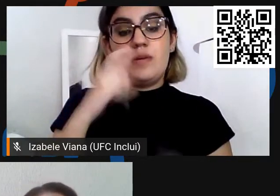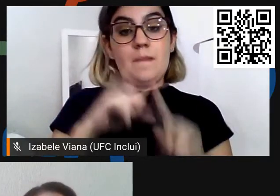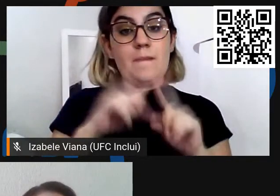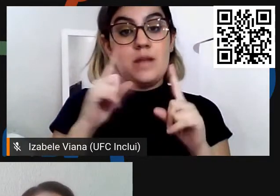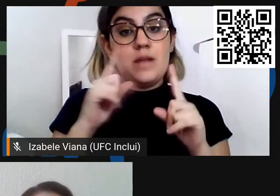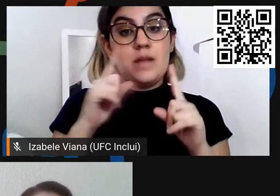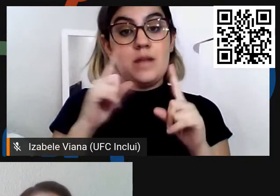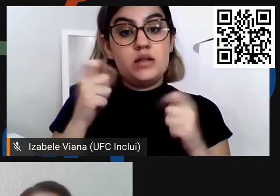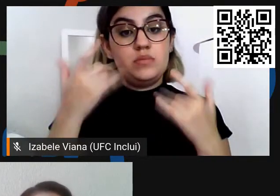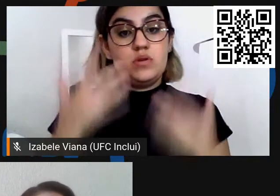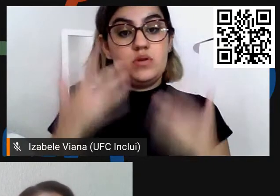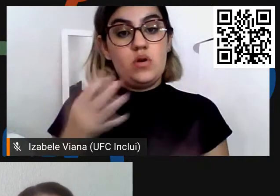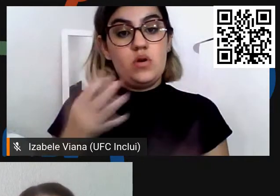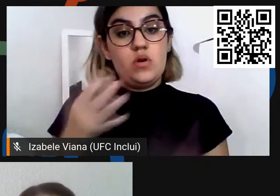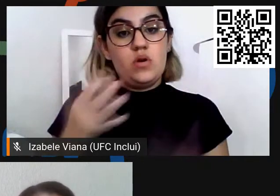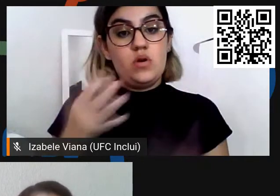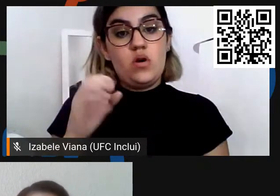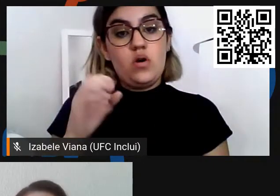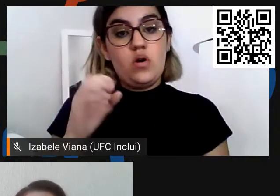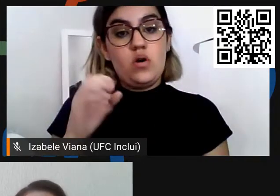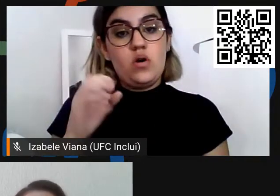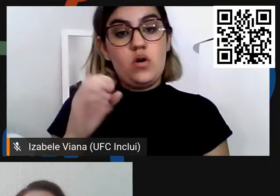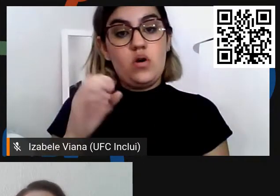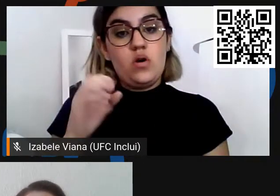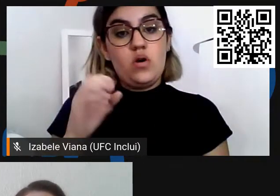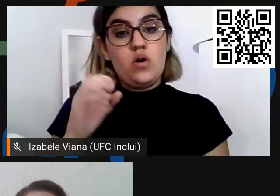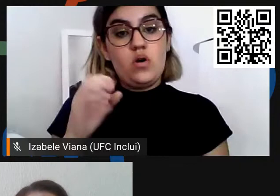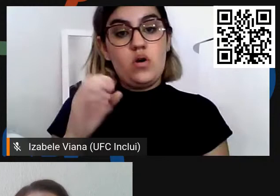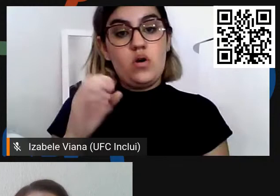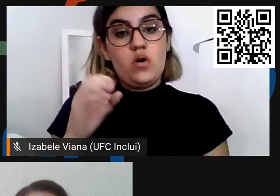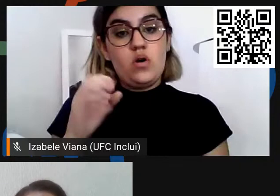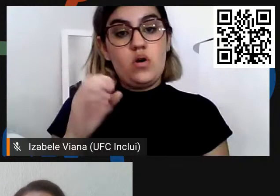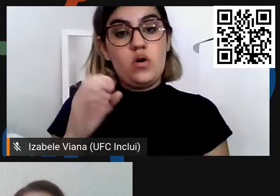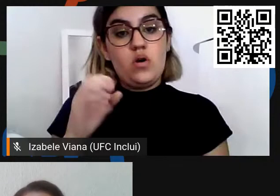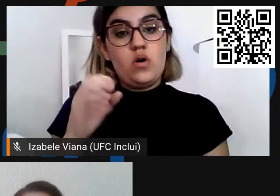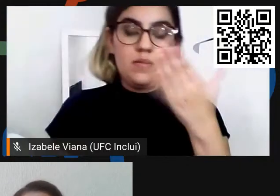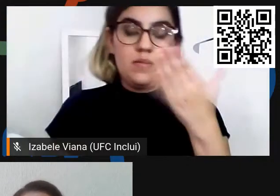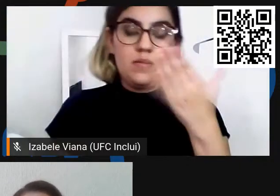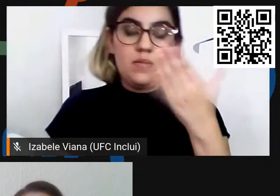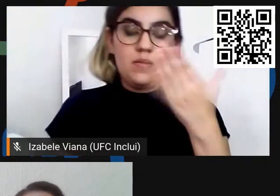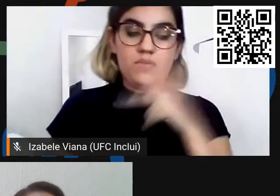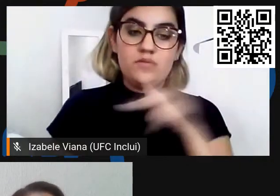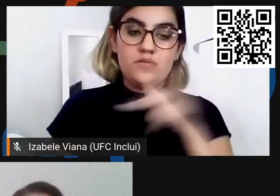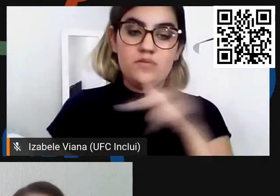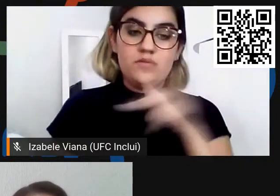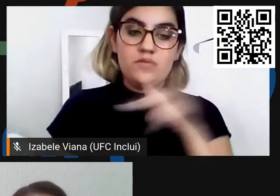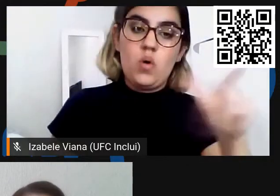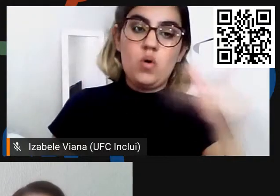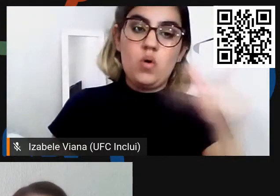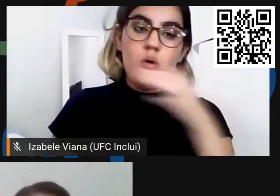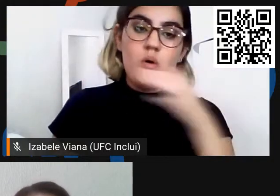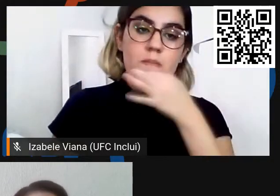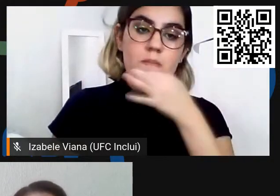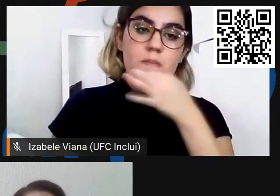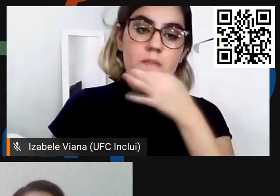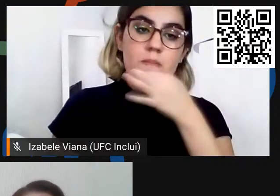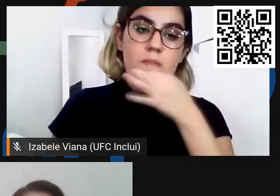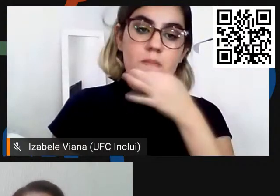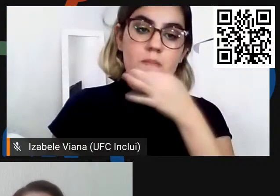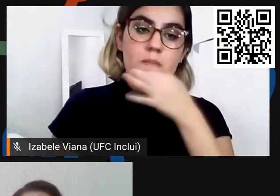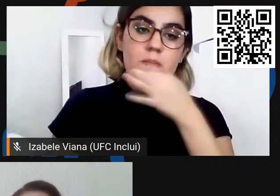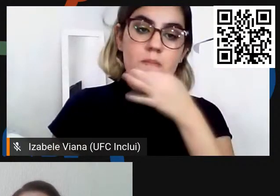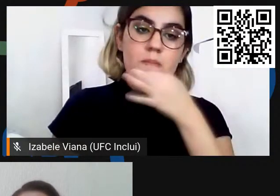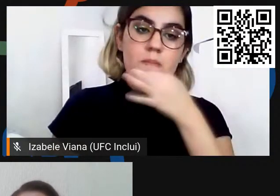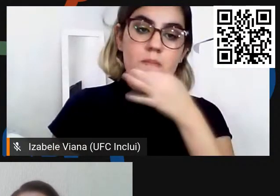já as pessoas de outras áreas, como é o caso da sua também, tem outra visão sobre o que seria overview, mas a sua explicação